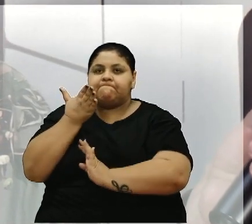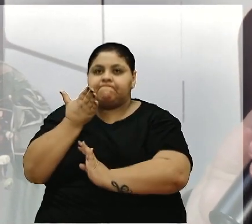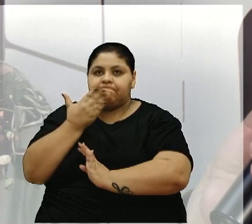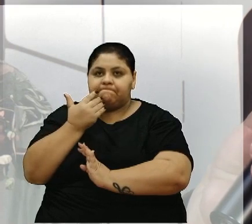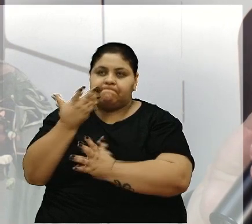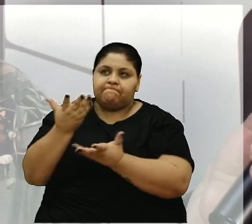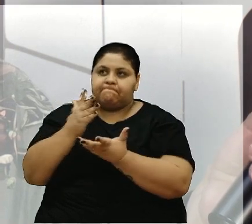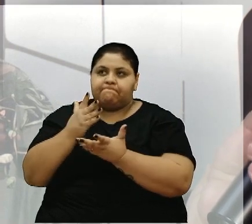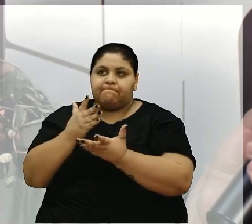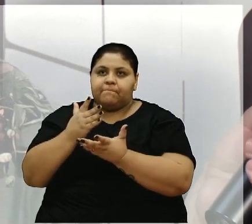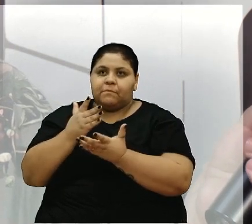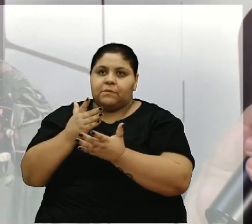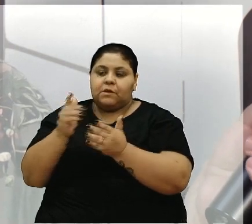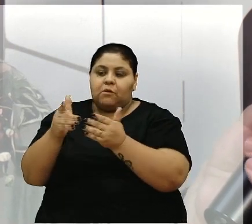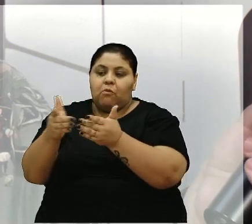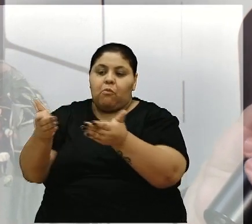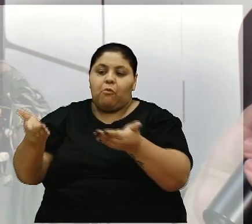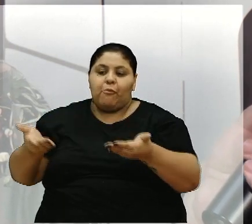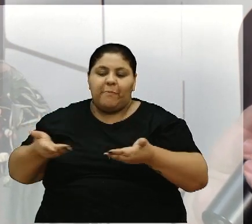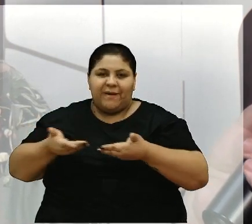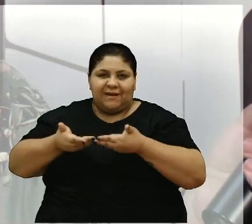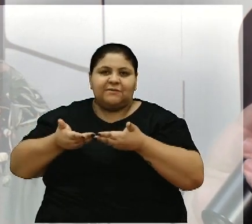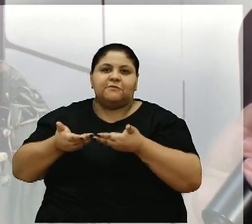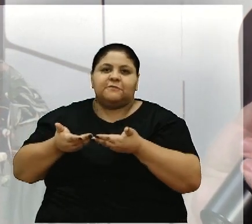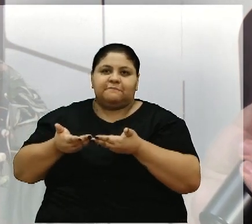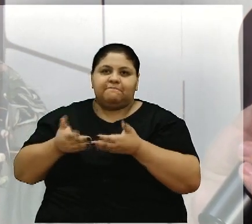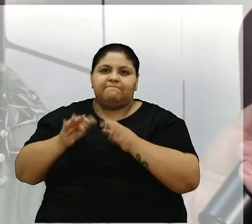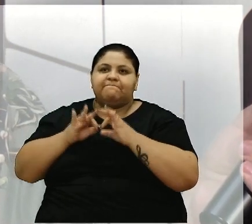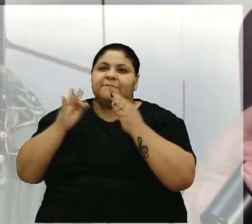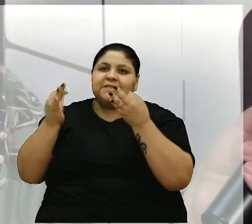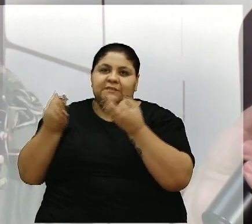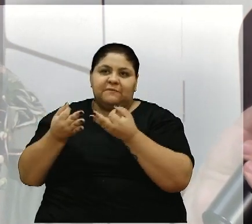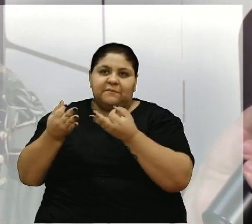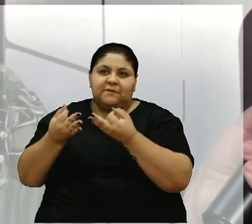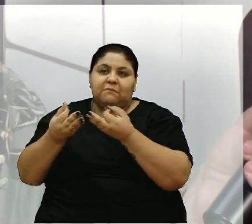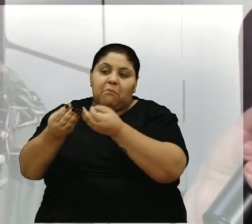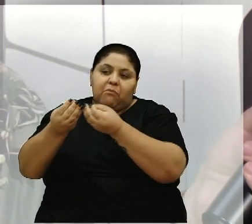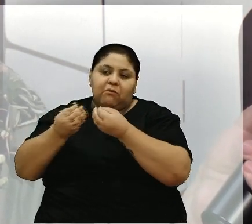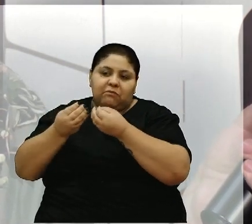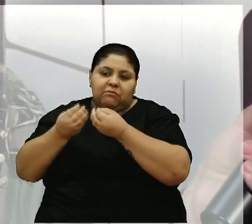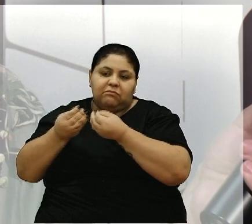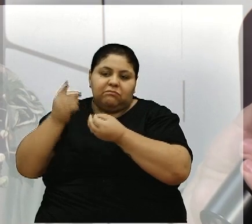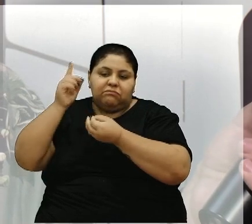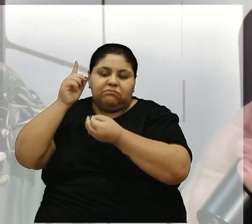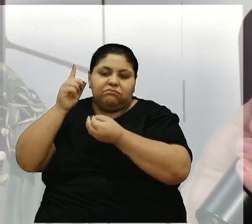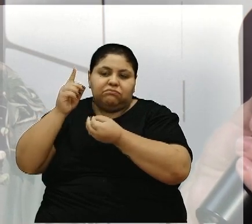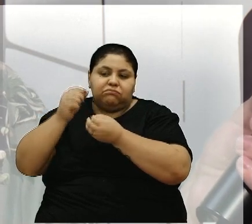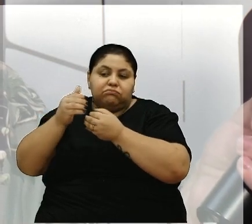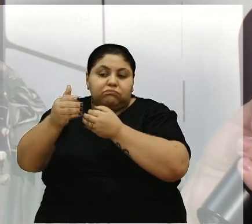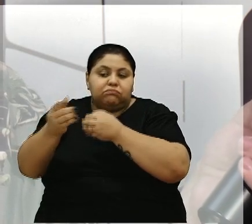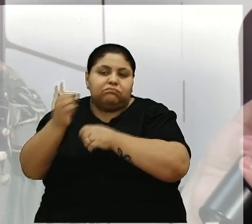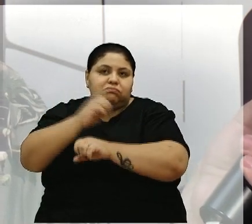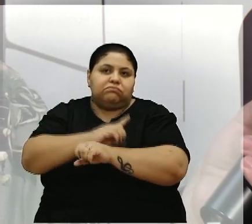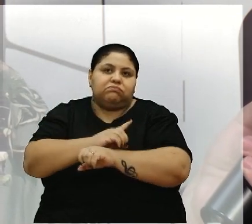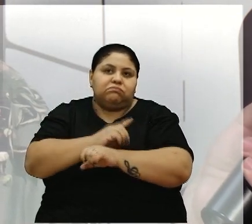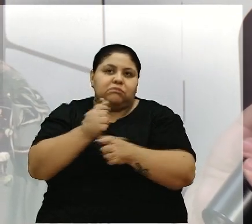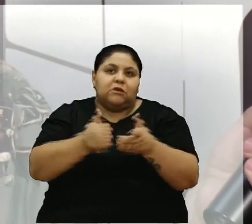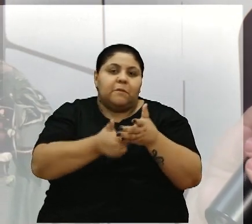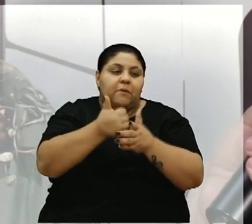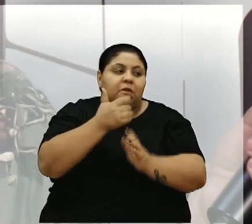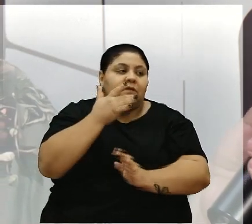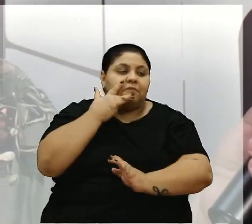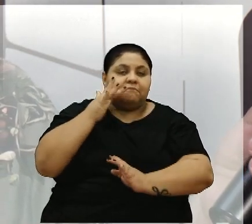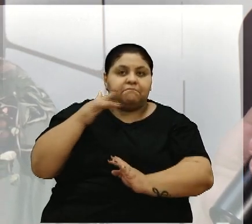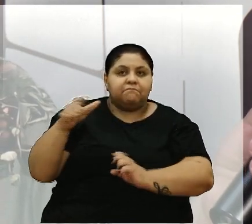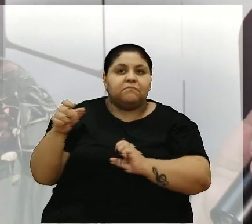repente, um prato de refeição que essas famílias vulneráveis possam ter durante o dia, condicionando, muitas vezes, até as crianças